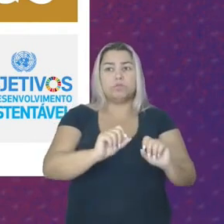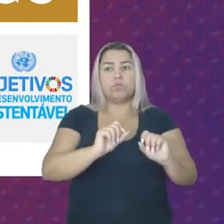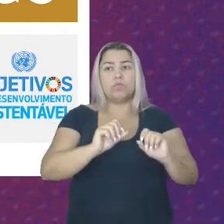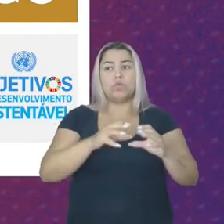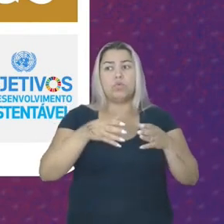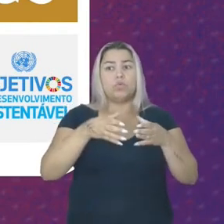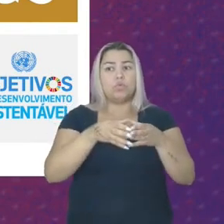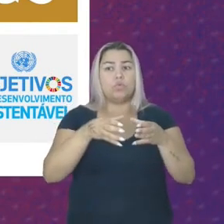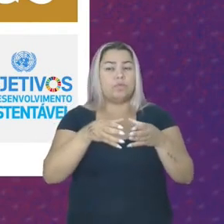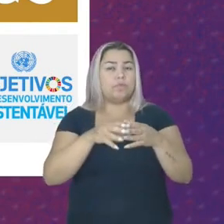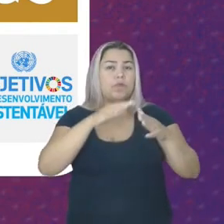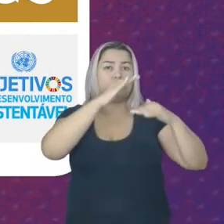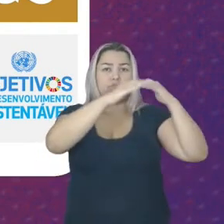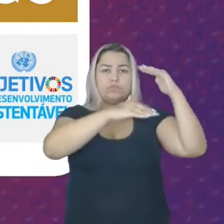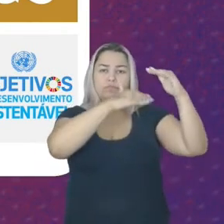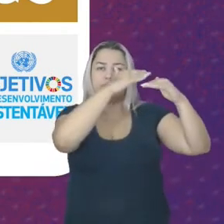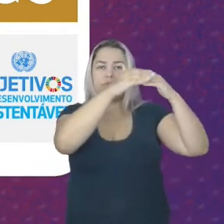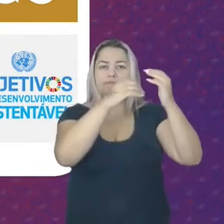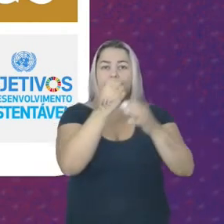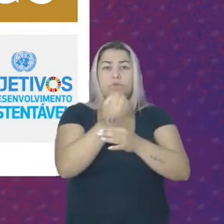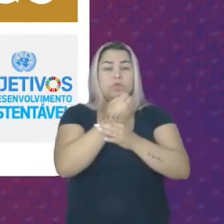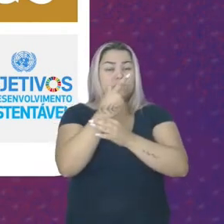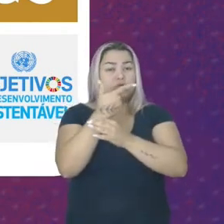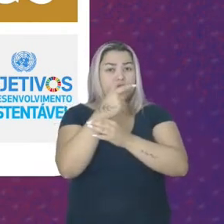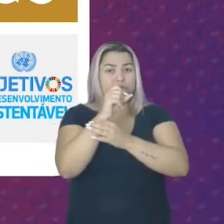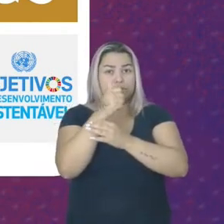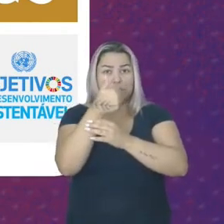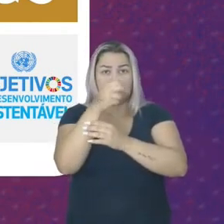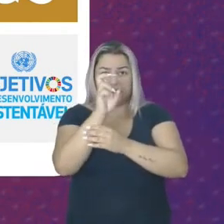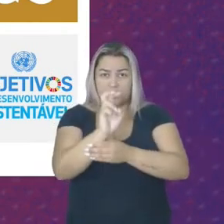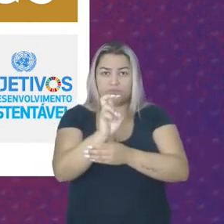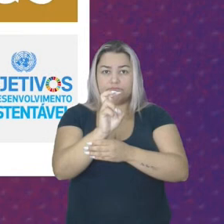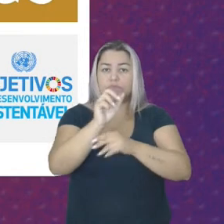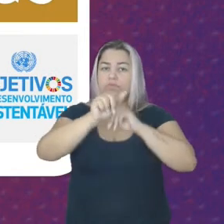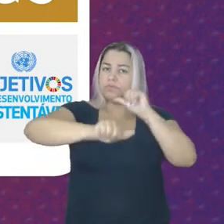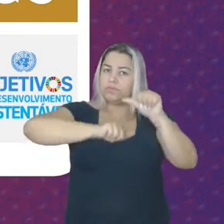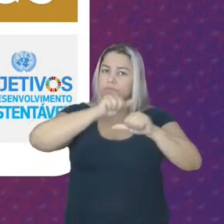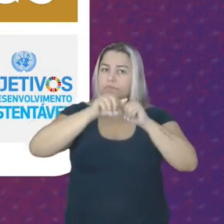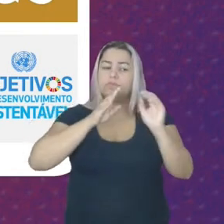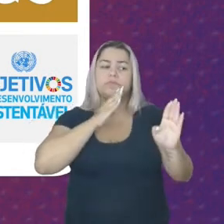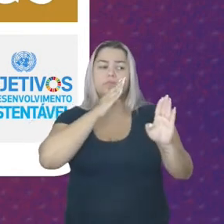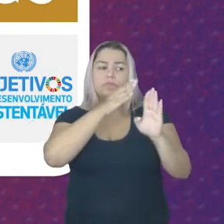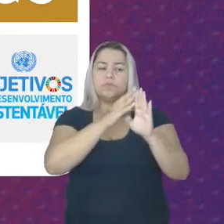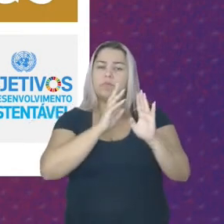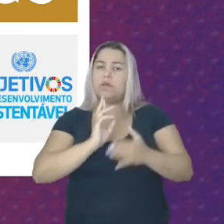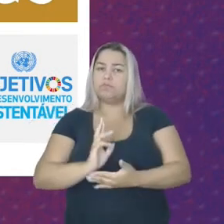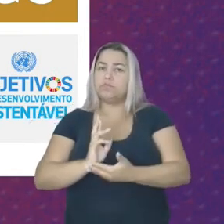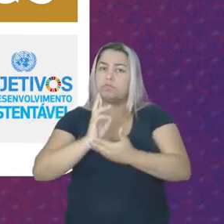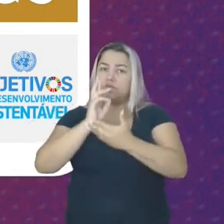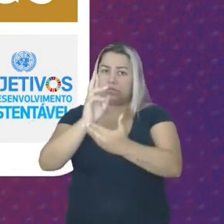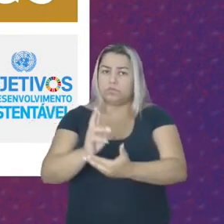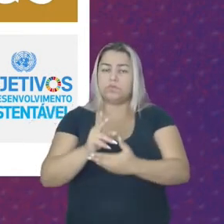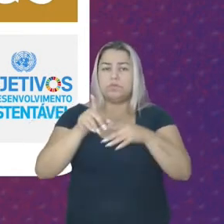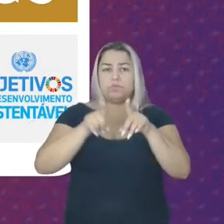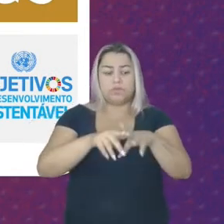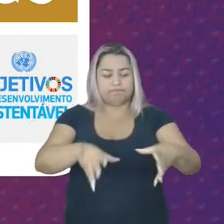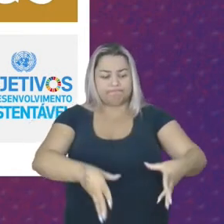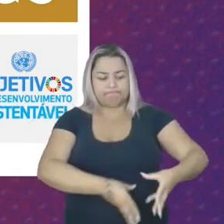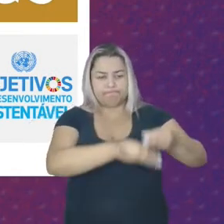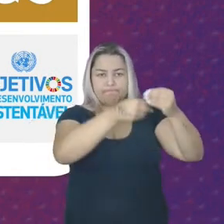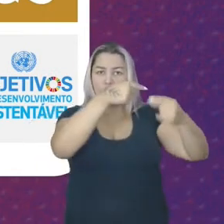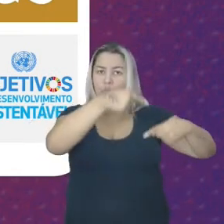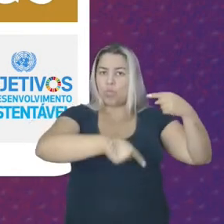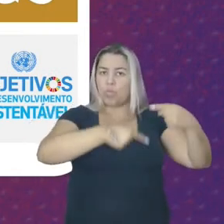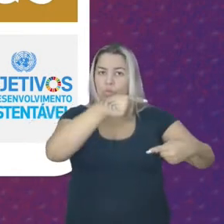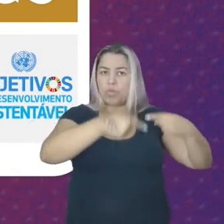sobre o Desenvolvimento Sustentável em 2015 e se tornou a principal referência na formulação e implementação de